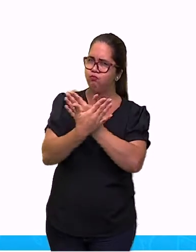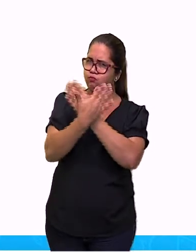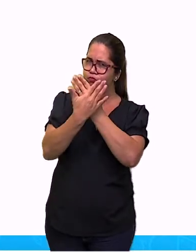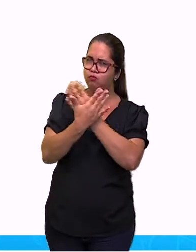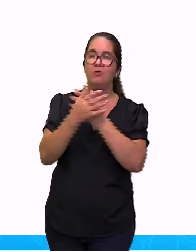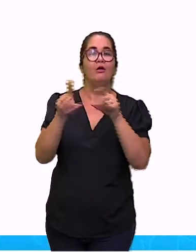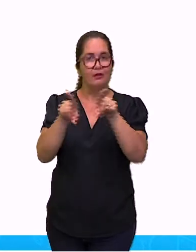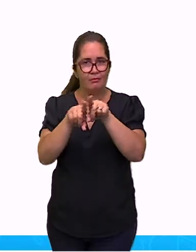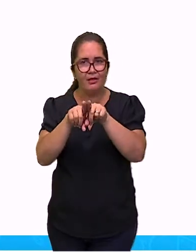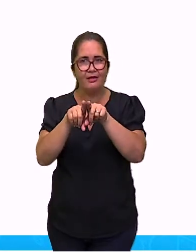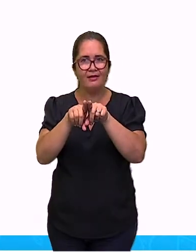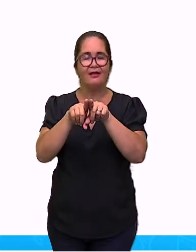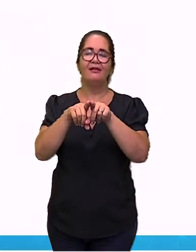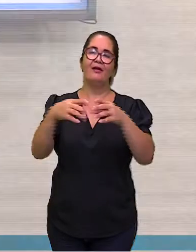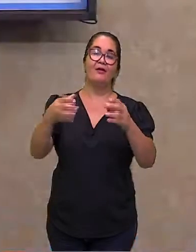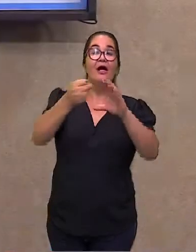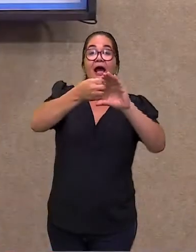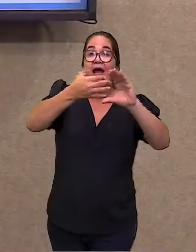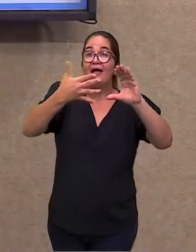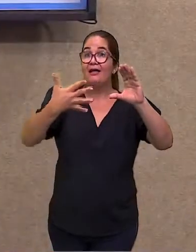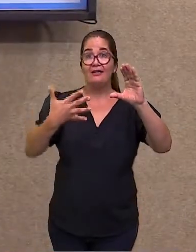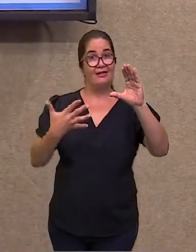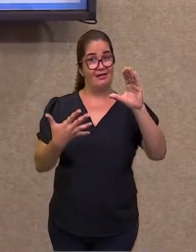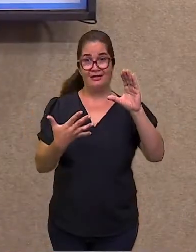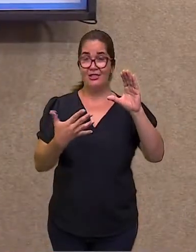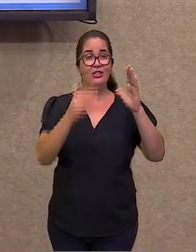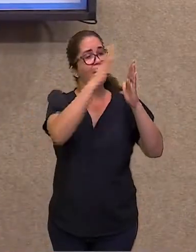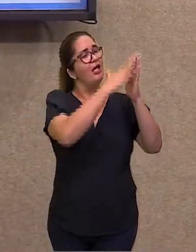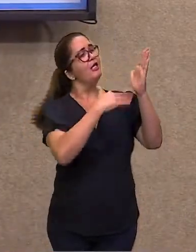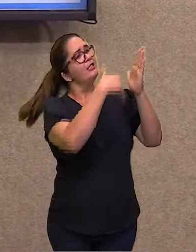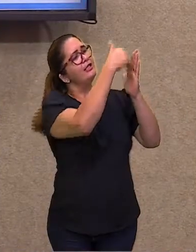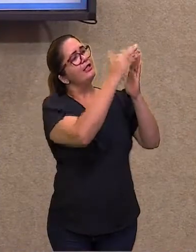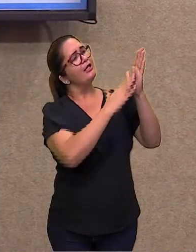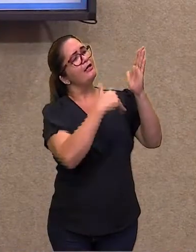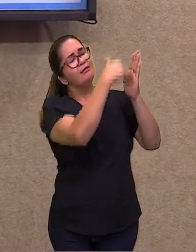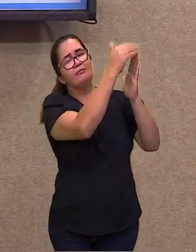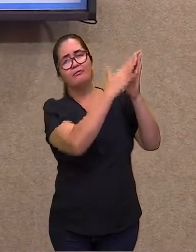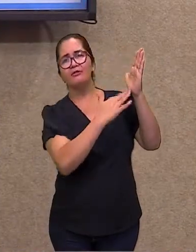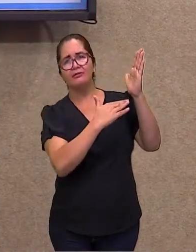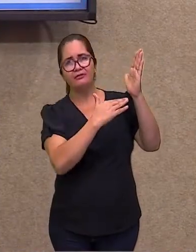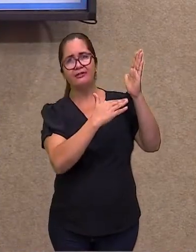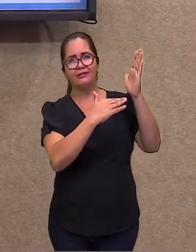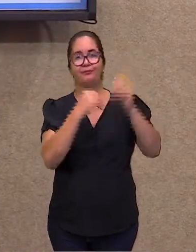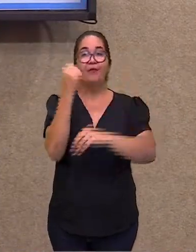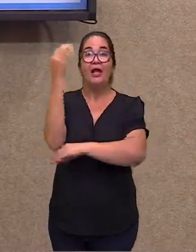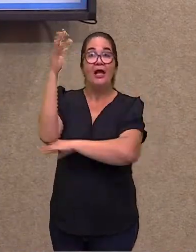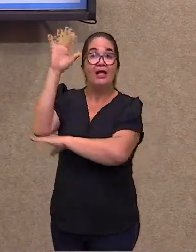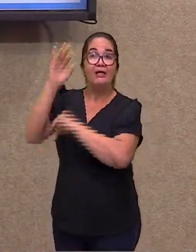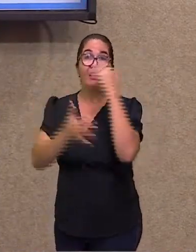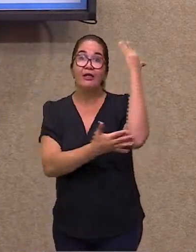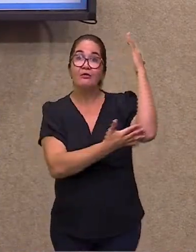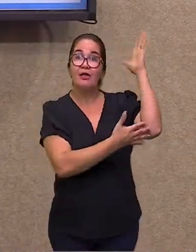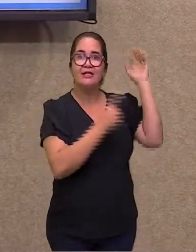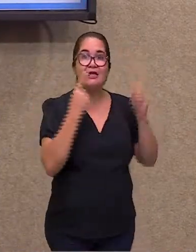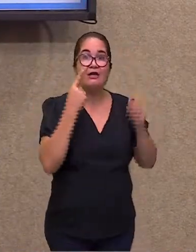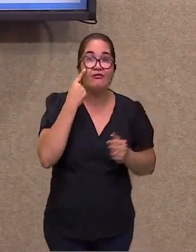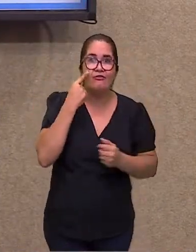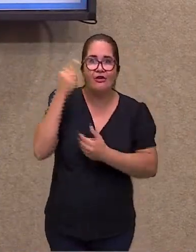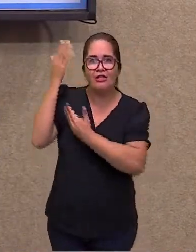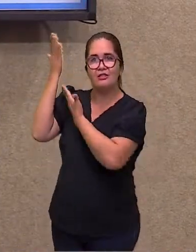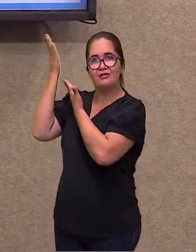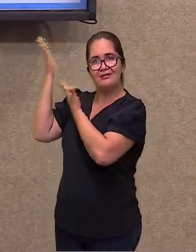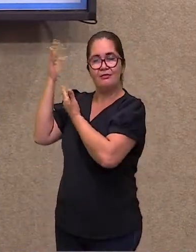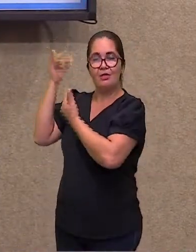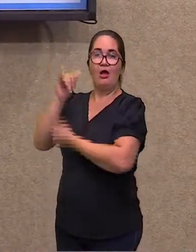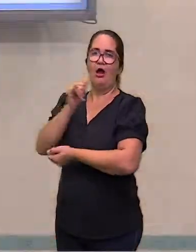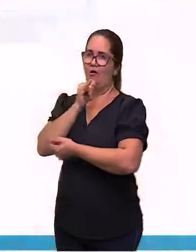do pontilhismo, né? Essa de pintar ao ar livre e de pintar coisas da natureza. Olha aqui a gente tem um exemplo, vamos